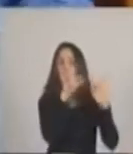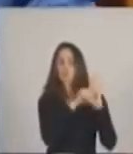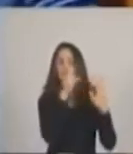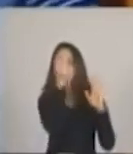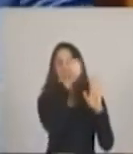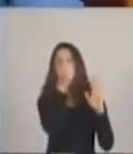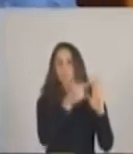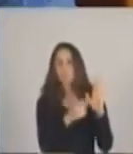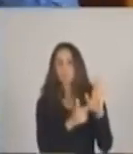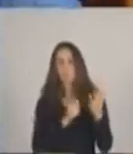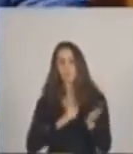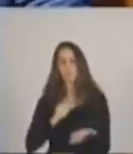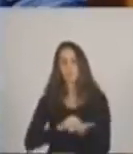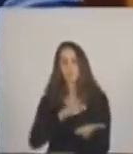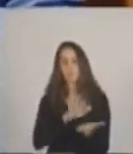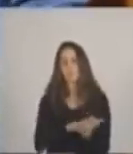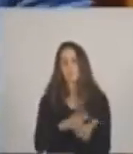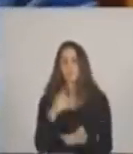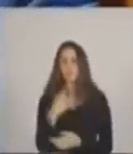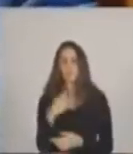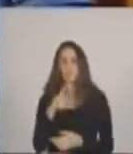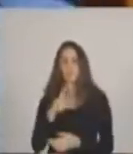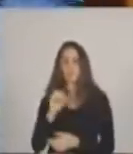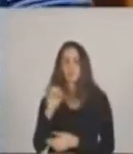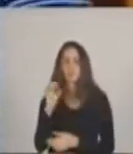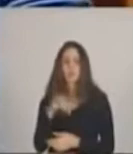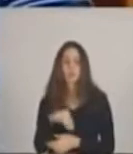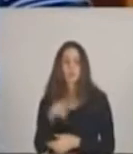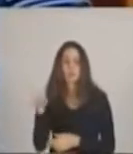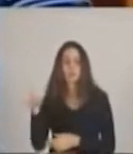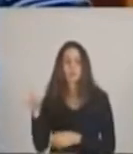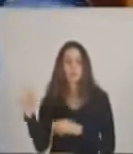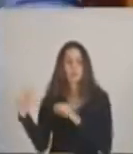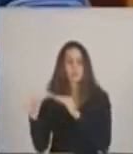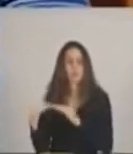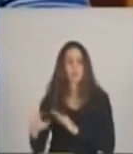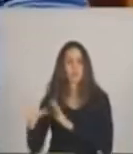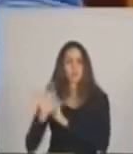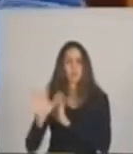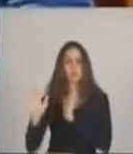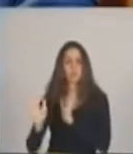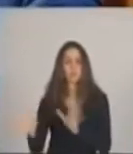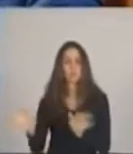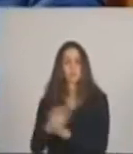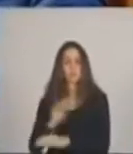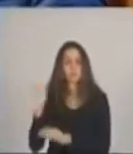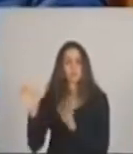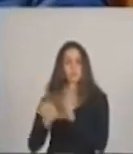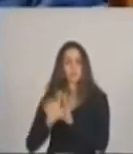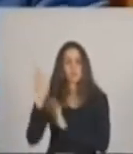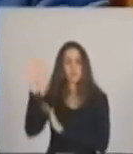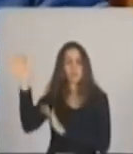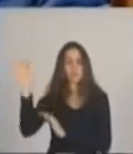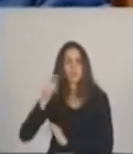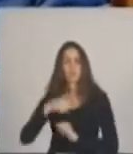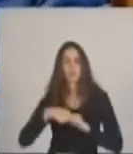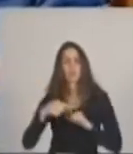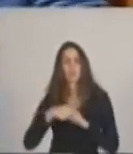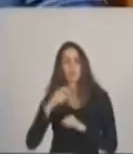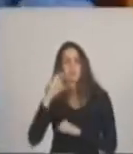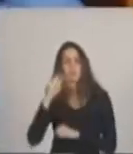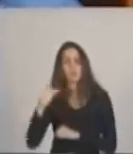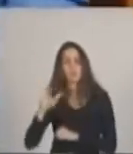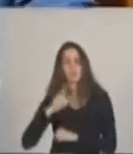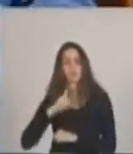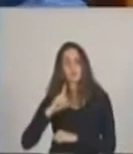o PROCON aplicar, para definir, de acordo com a legislação que já existe, que é a legislação federal, artigo 57, que coloca que ela tem